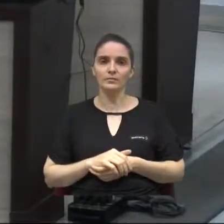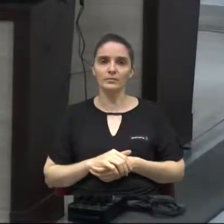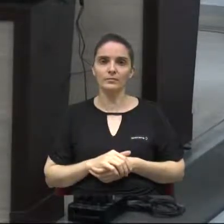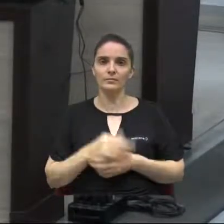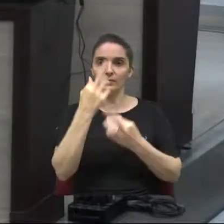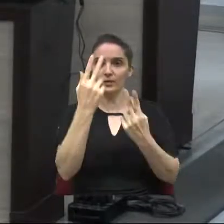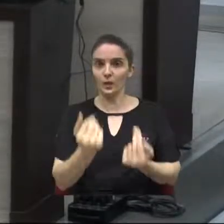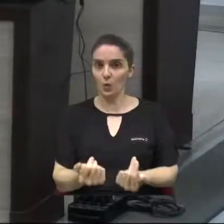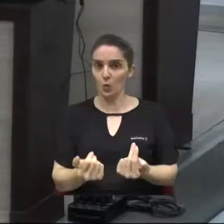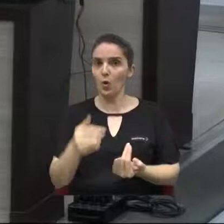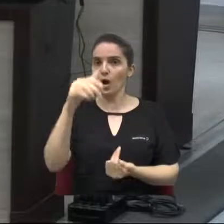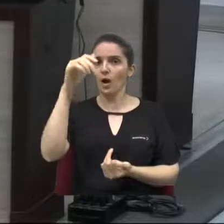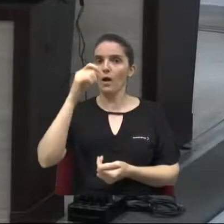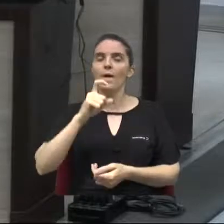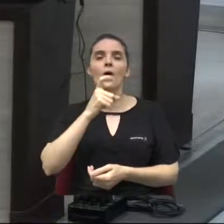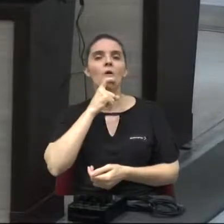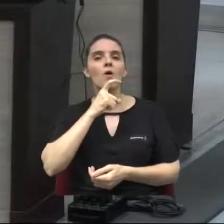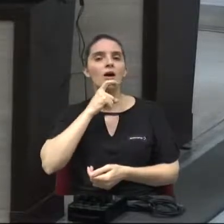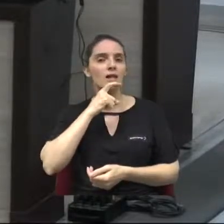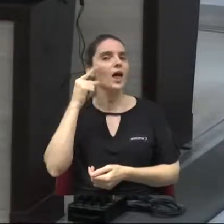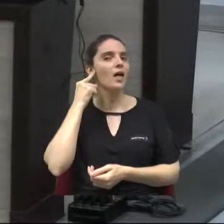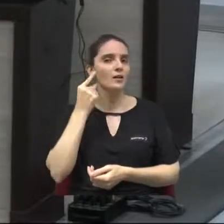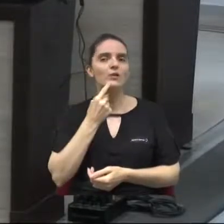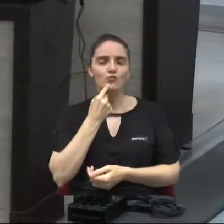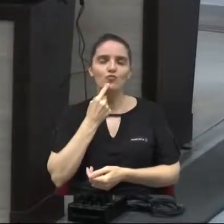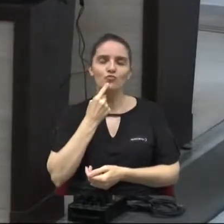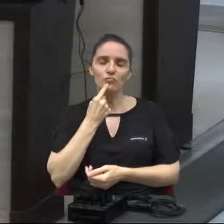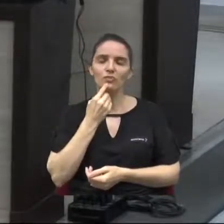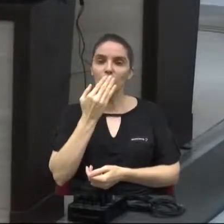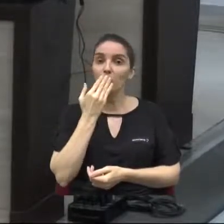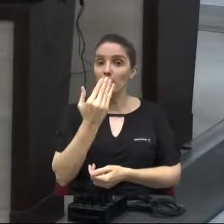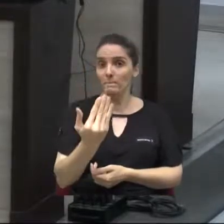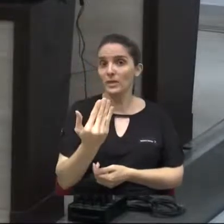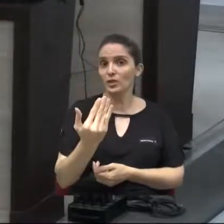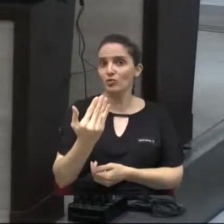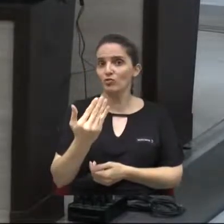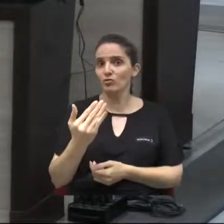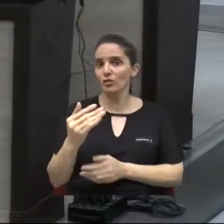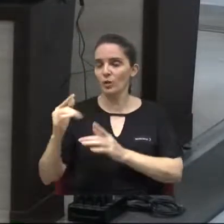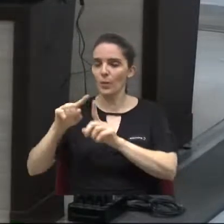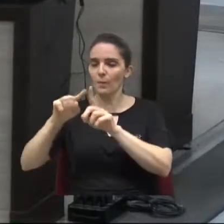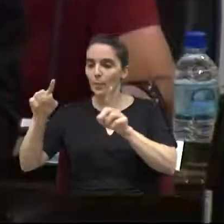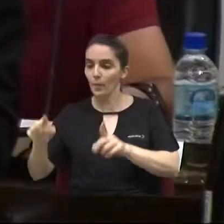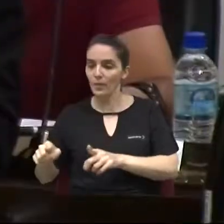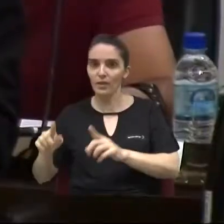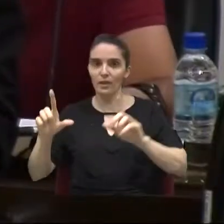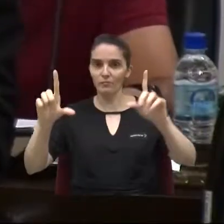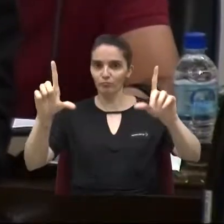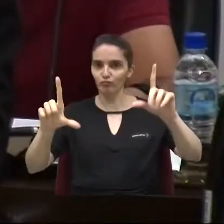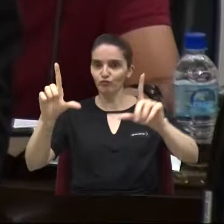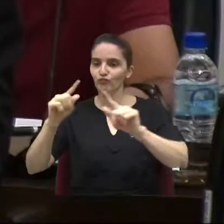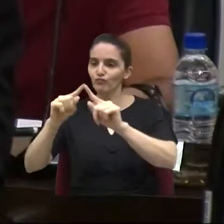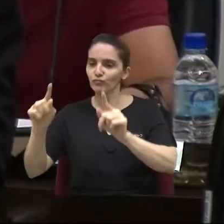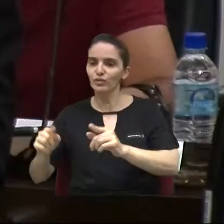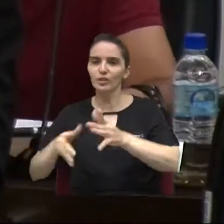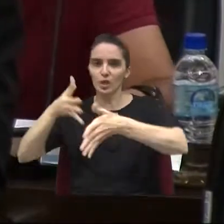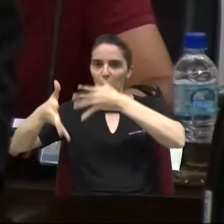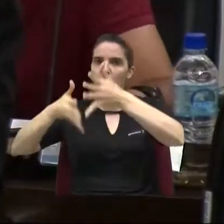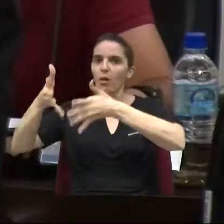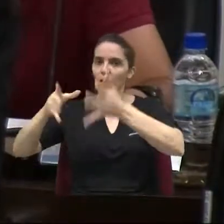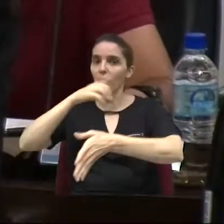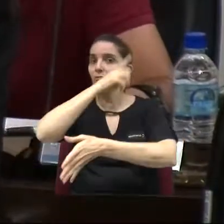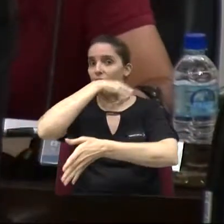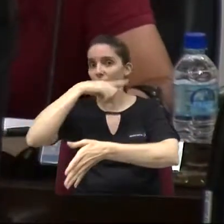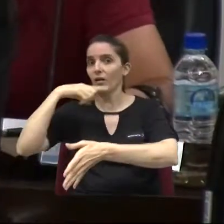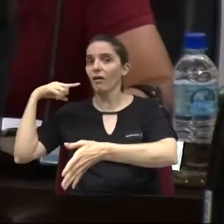pelo Alexander, se eu não me estou enganado, materiais de divulgação em Libras e Sinais. E a vereadora Mayra